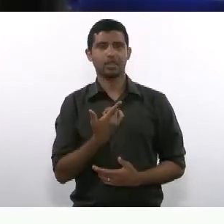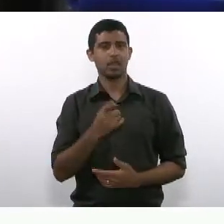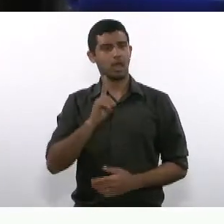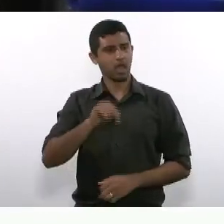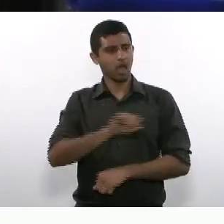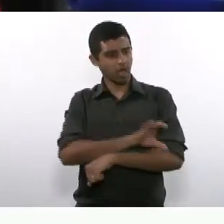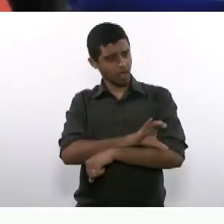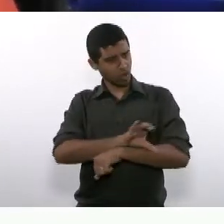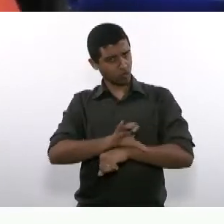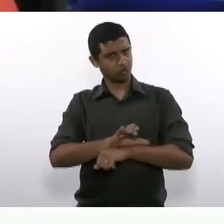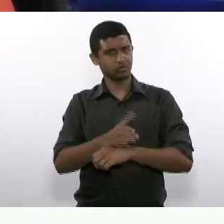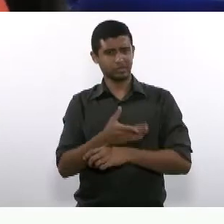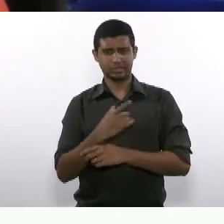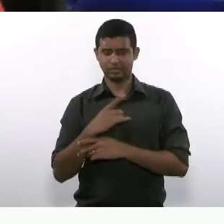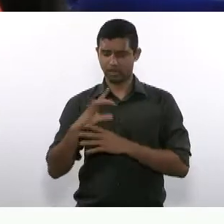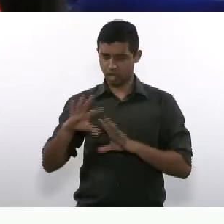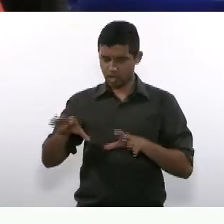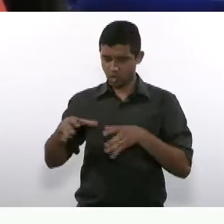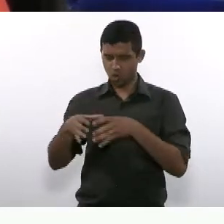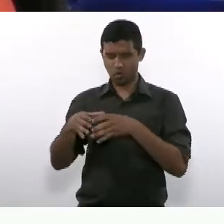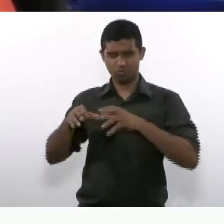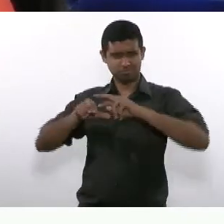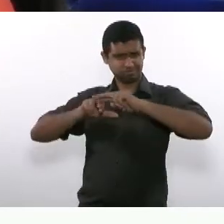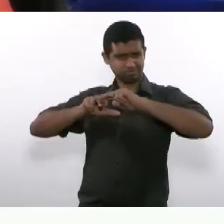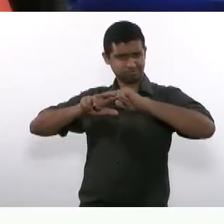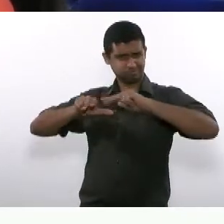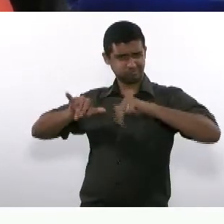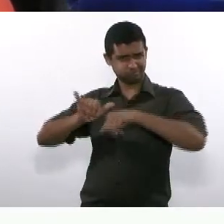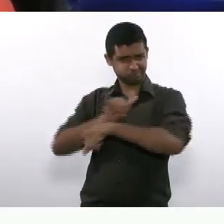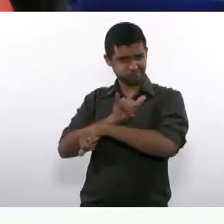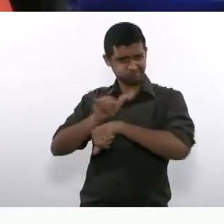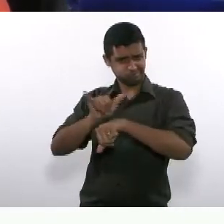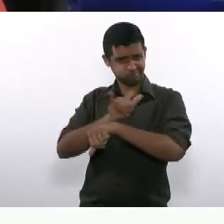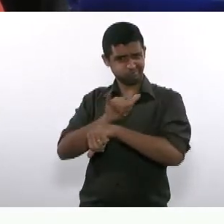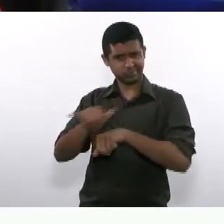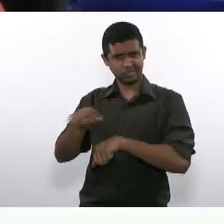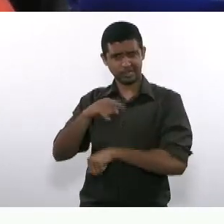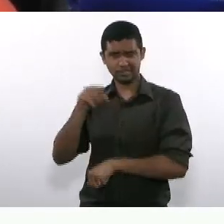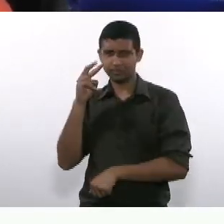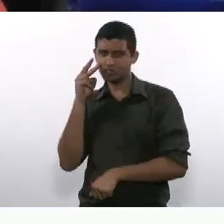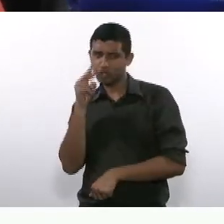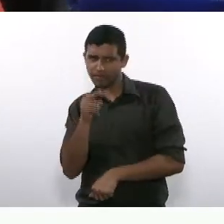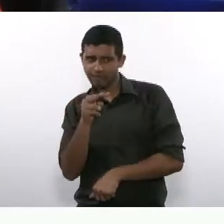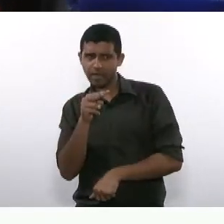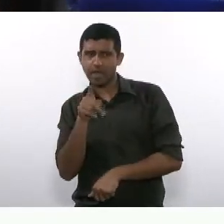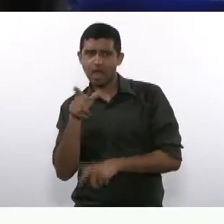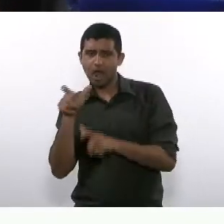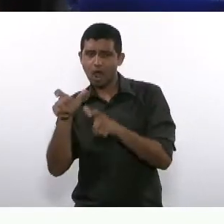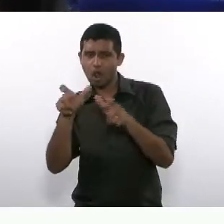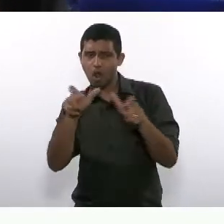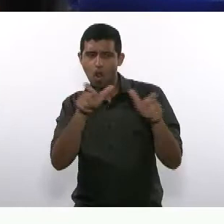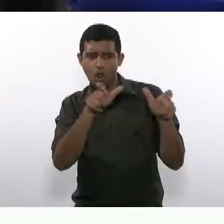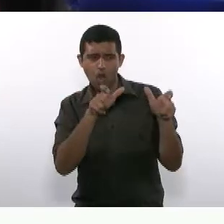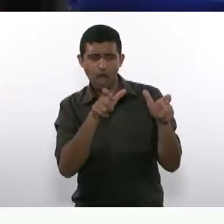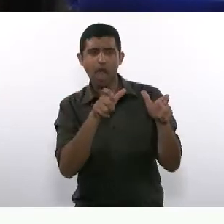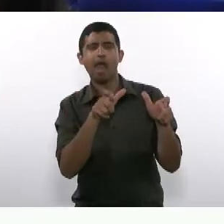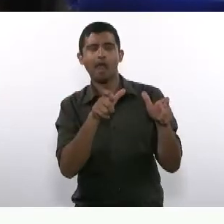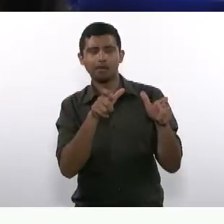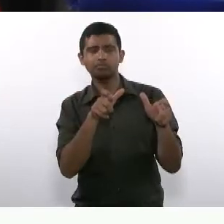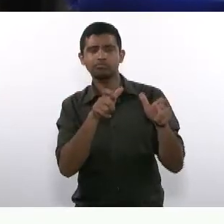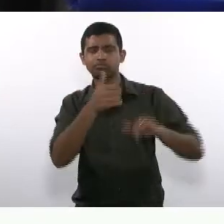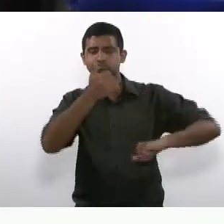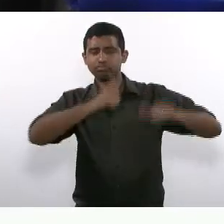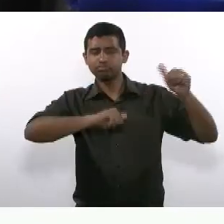gente tem uma equipe que é multidisciplinar, para que a gente possa olhar o objeto de lugares diferentes, mas para que a gente